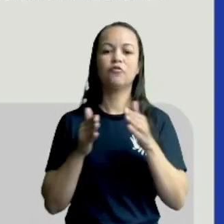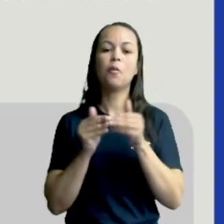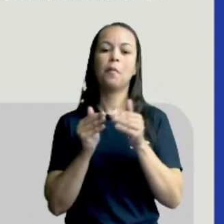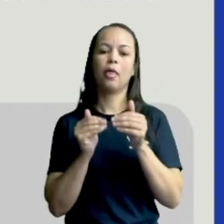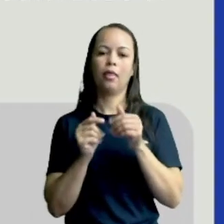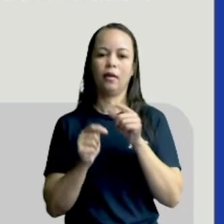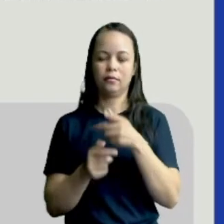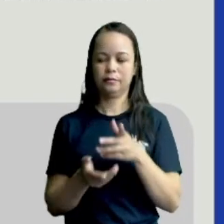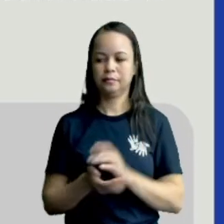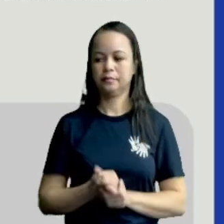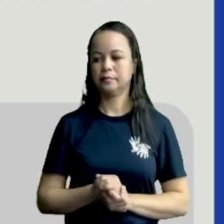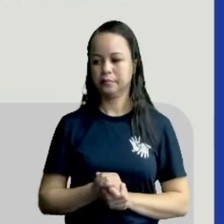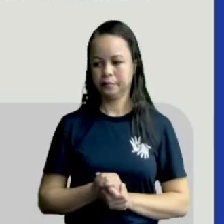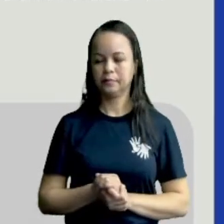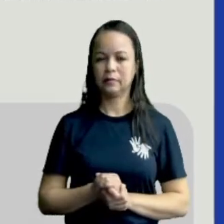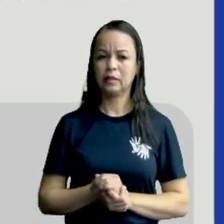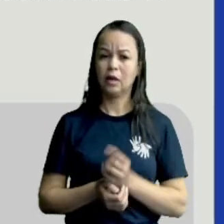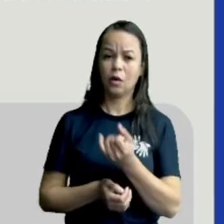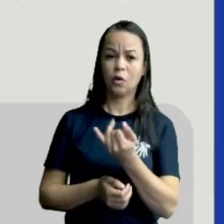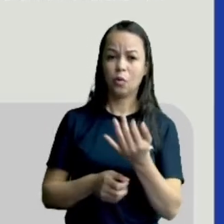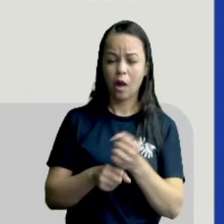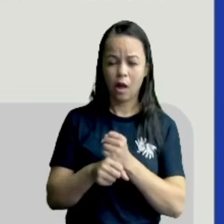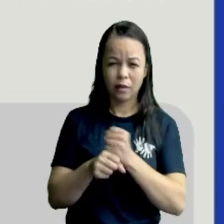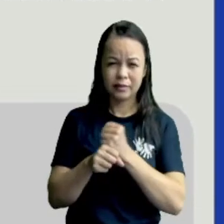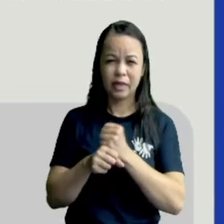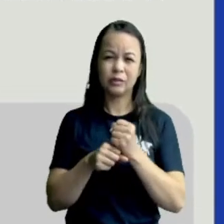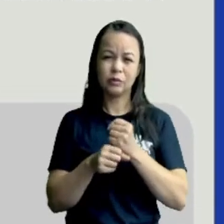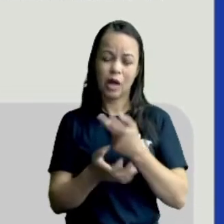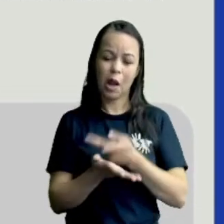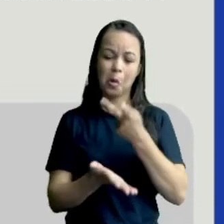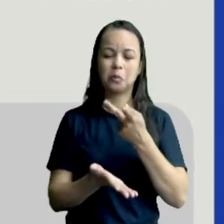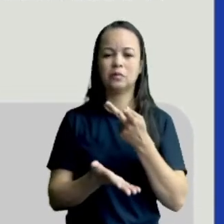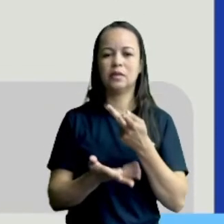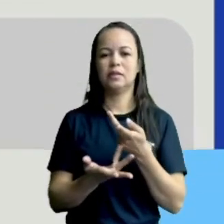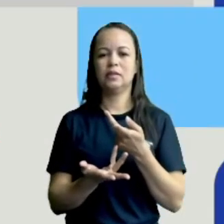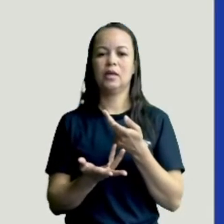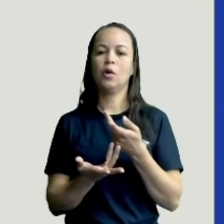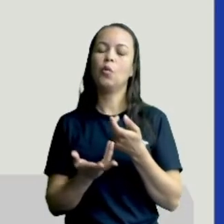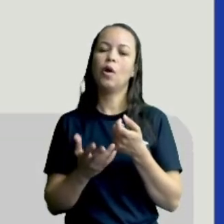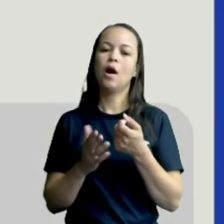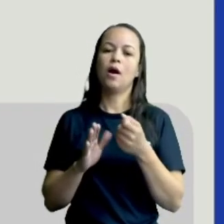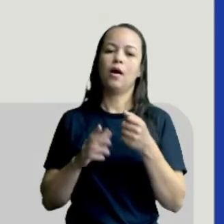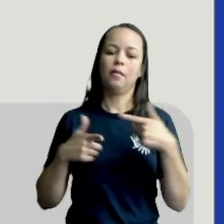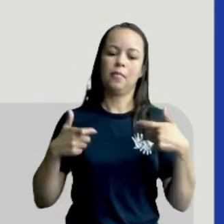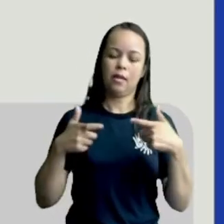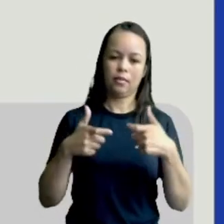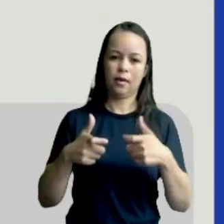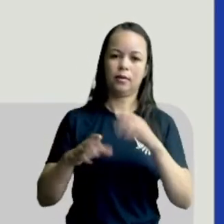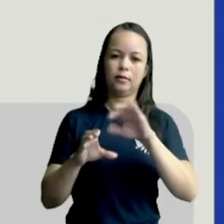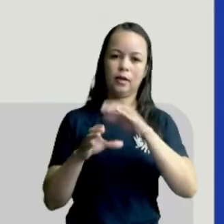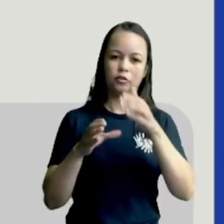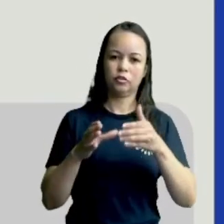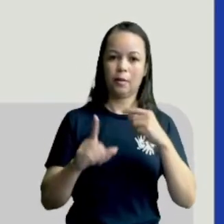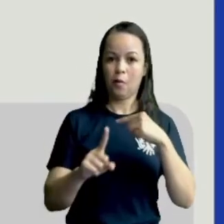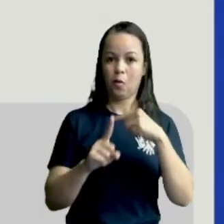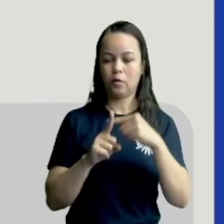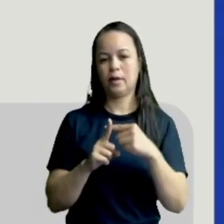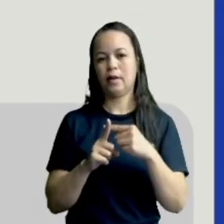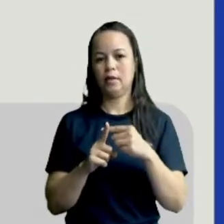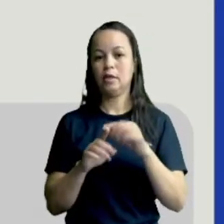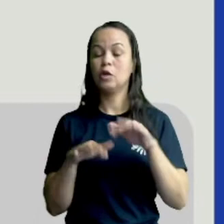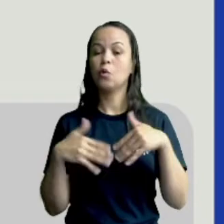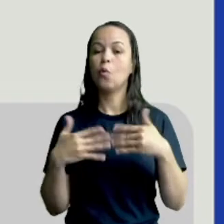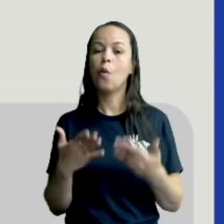aí há quantos anos aconteceu a Batalha das Tabocas e em qual século. Então, vamos lá para a gente solucionar.